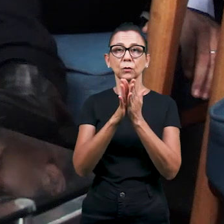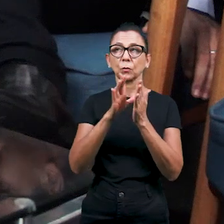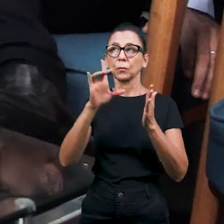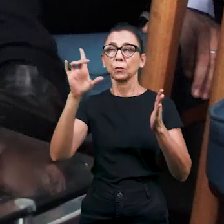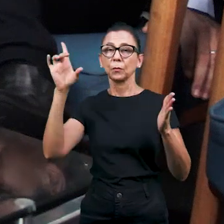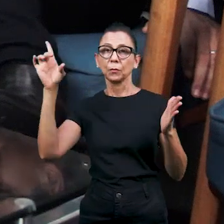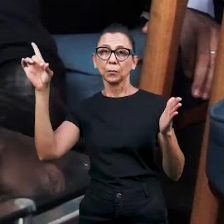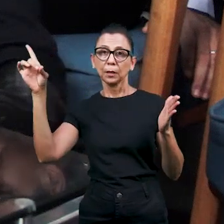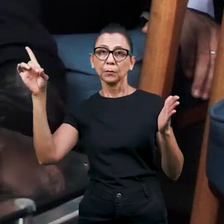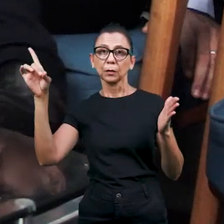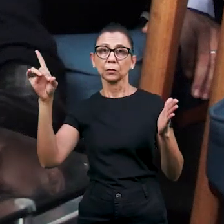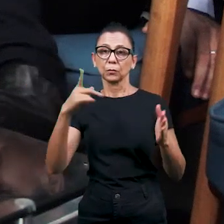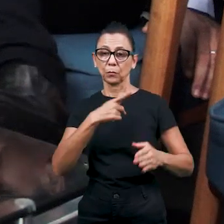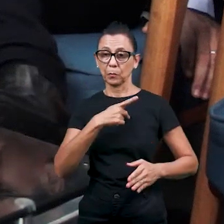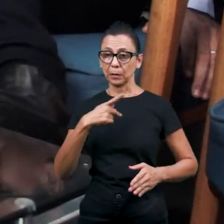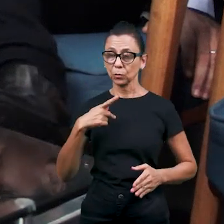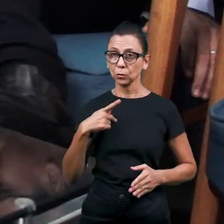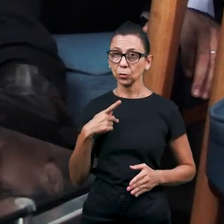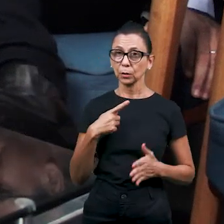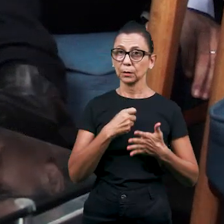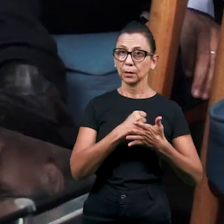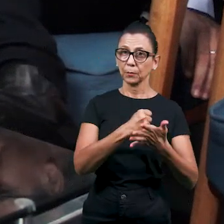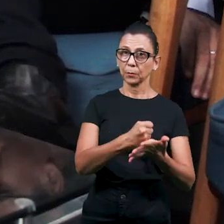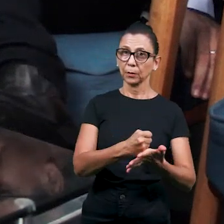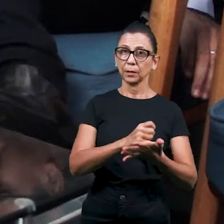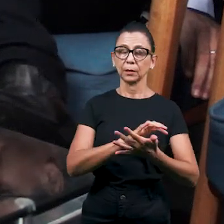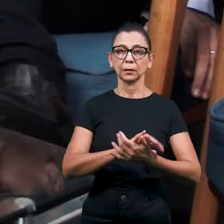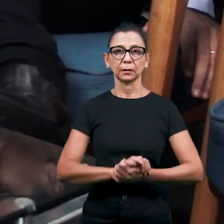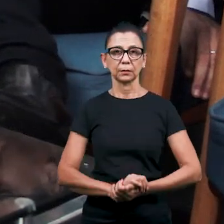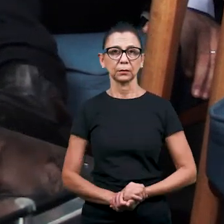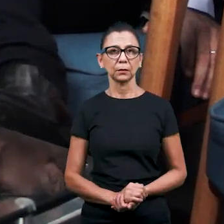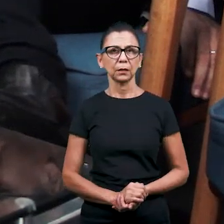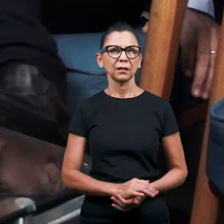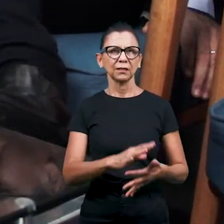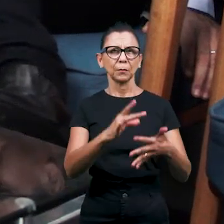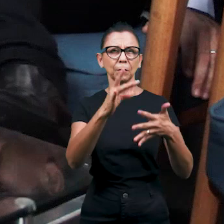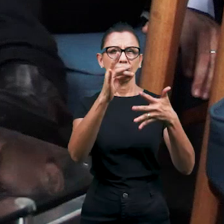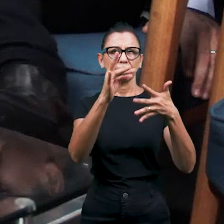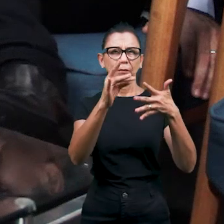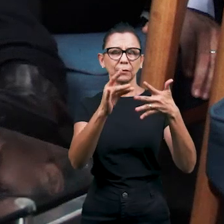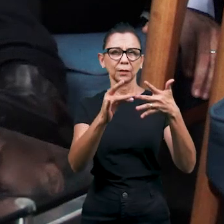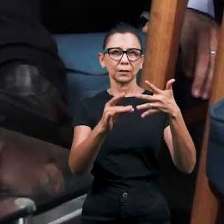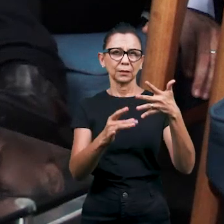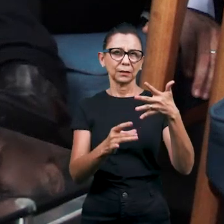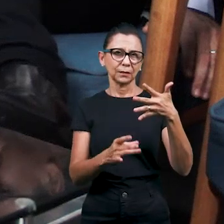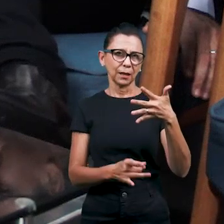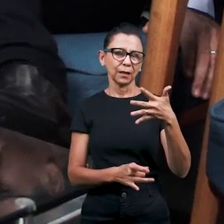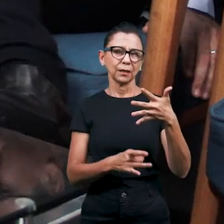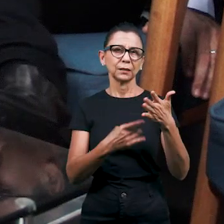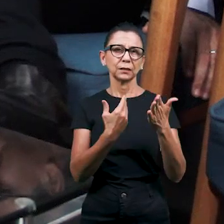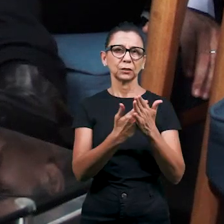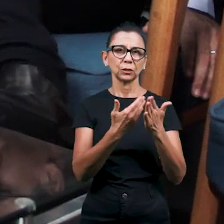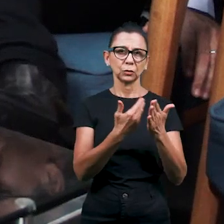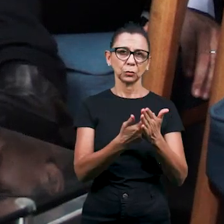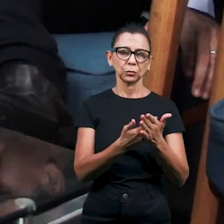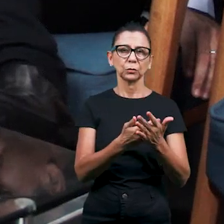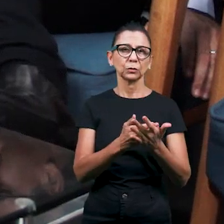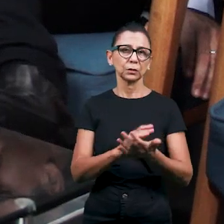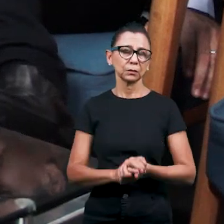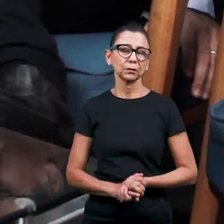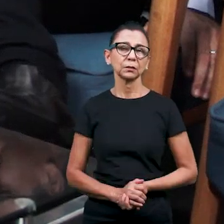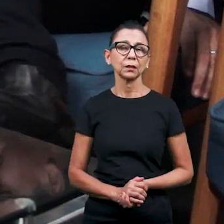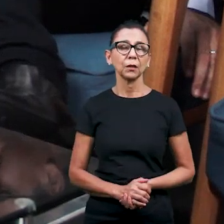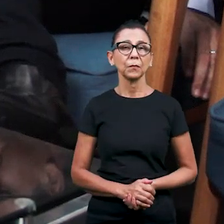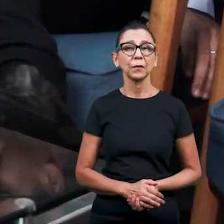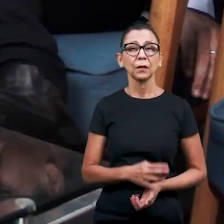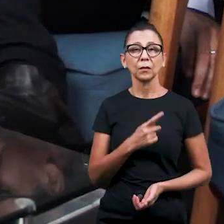também seguindo essa linha do presbitério, né? Que o pastor Gileuti é o percussor, né? O desbravador